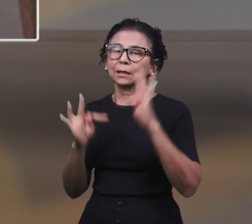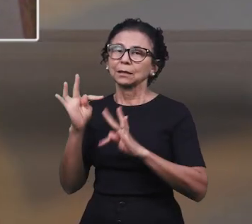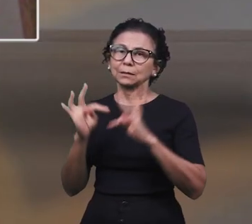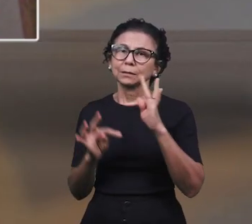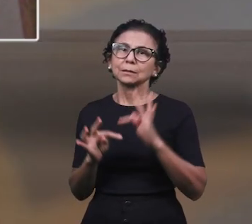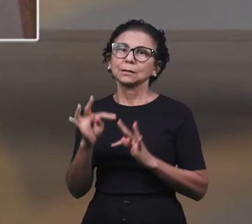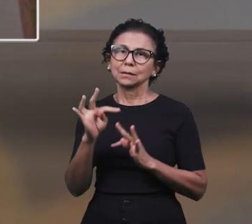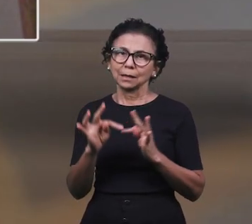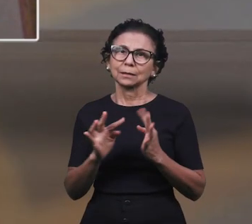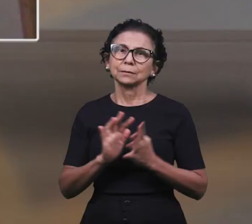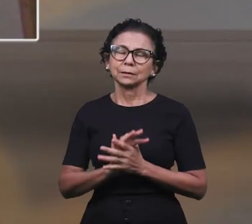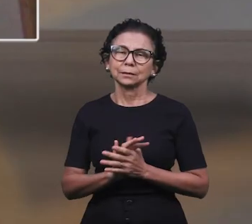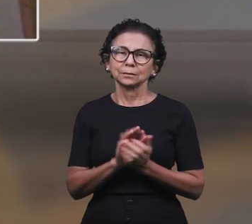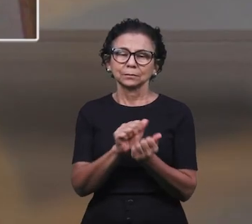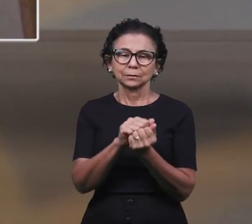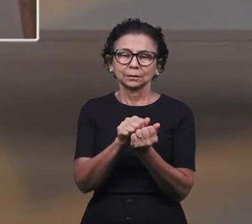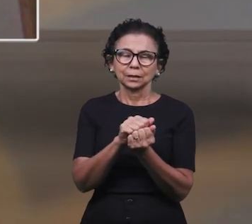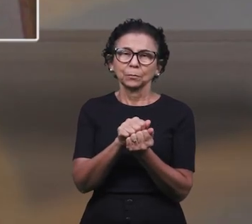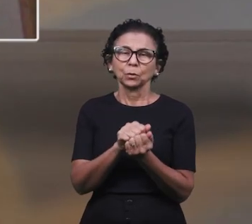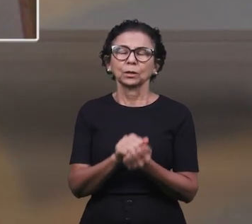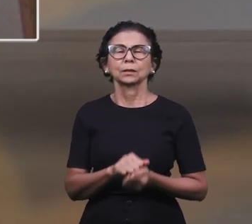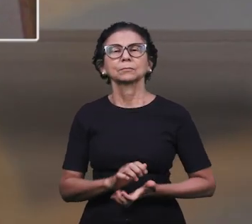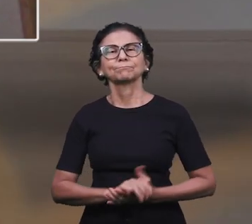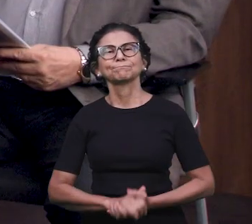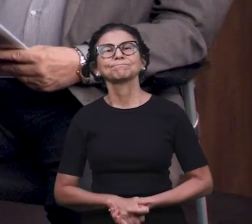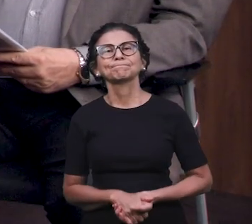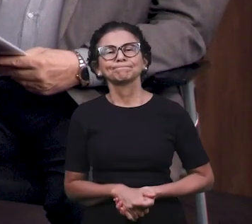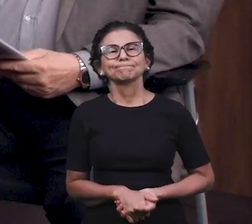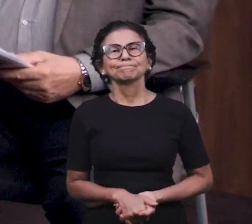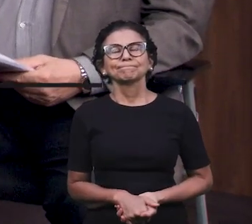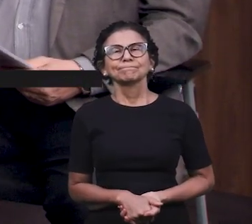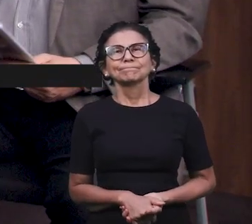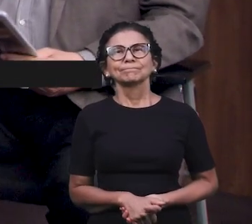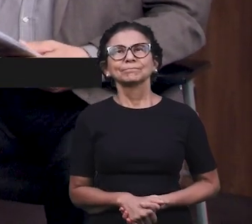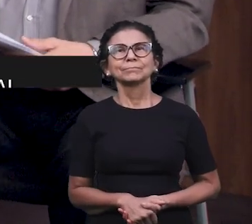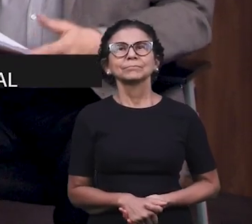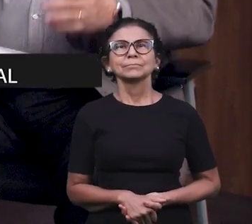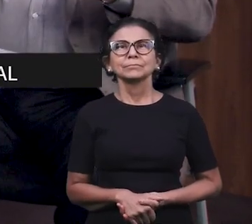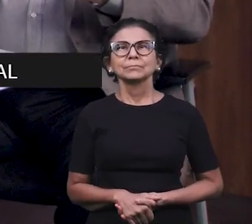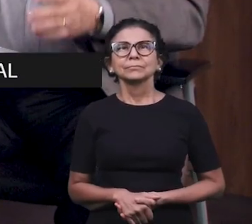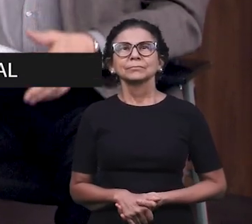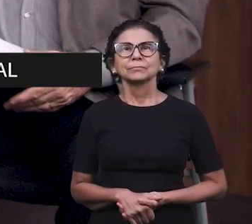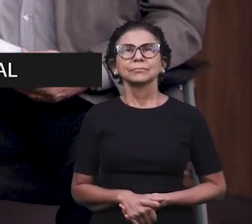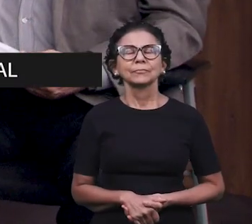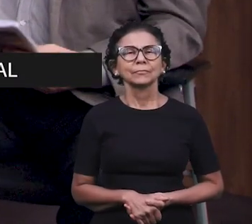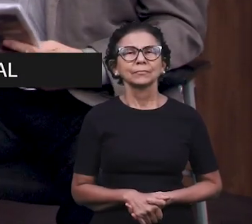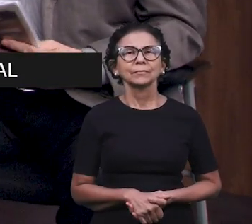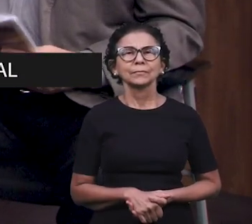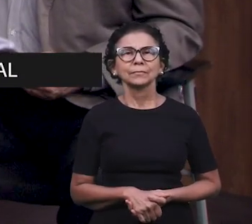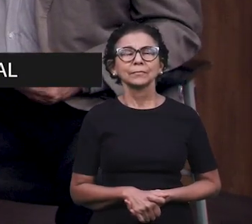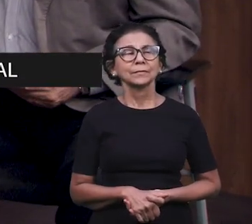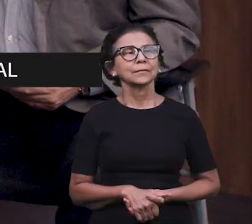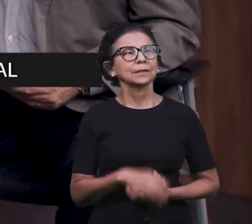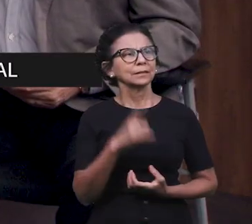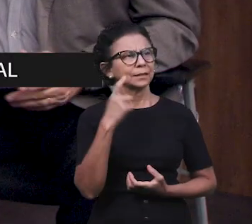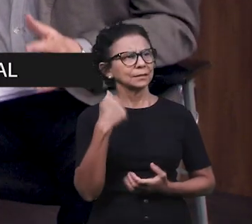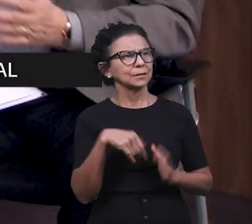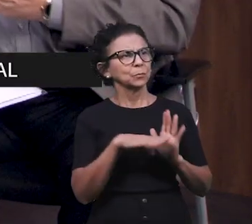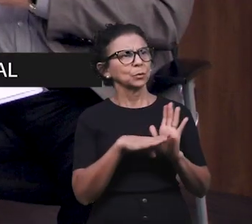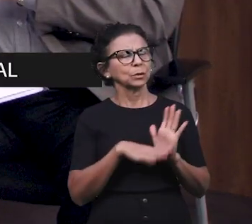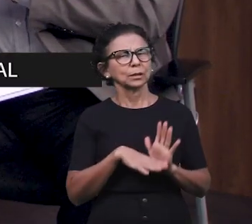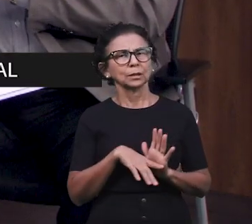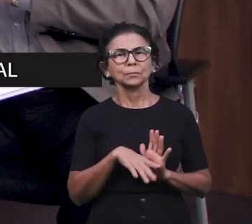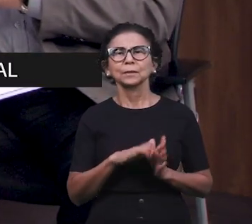desses tecidos que são tão nobres para a nossa saúde. Que bom. Por isso que o programa é interessante, né? Você precisa saber. Eu